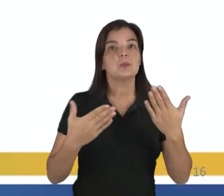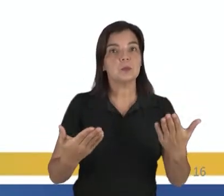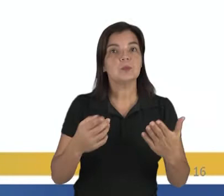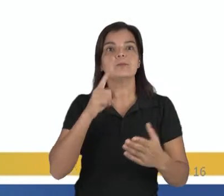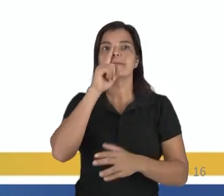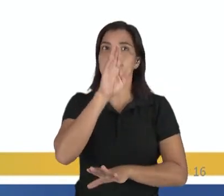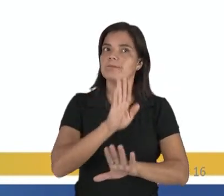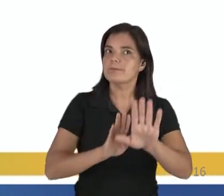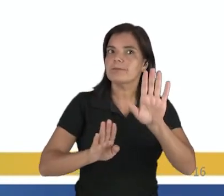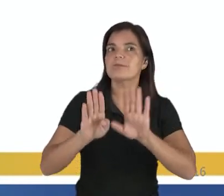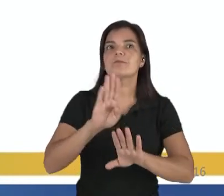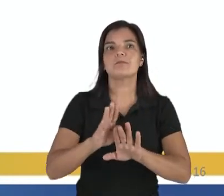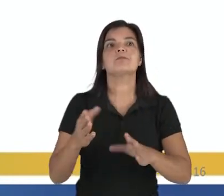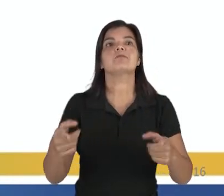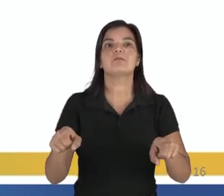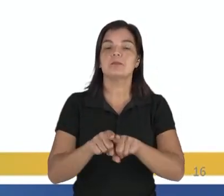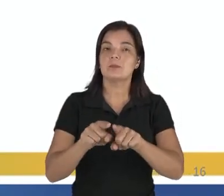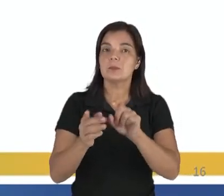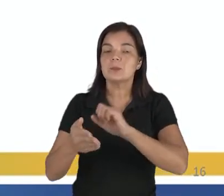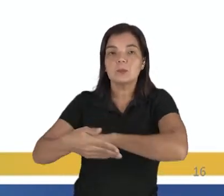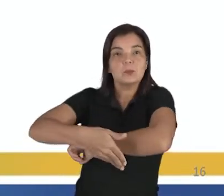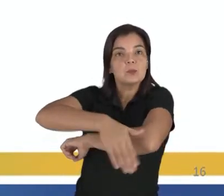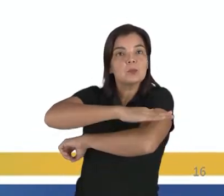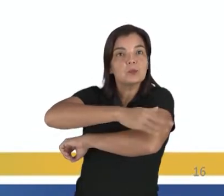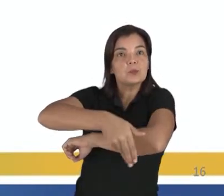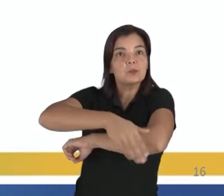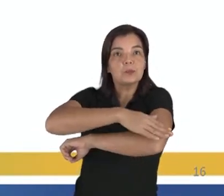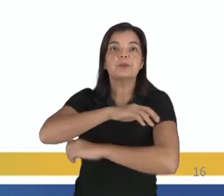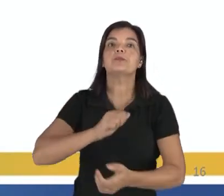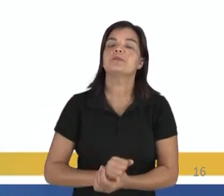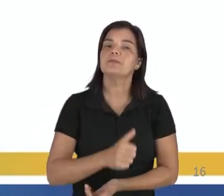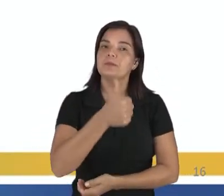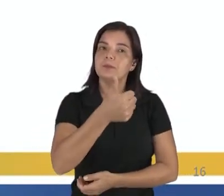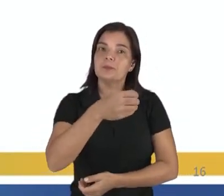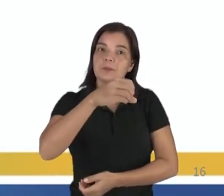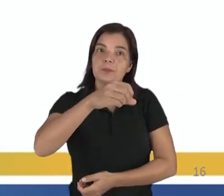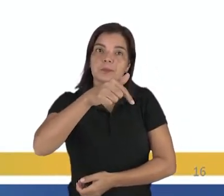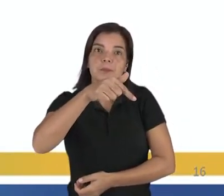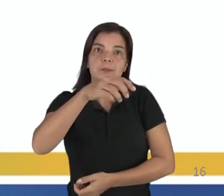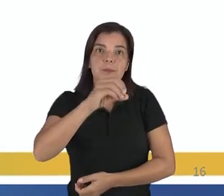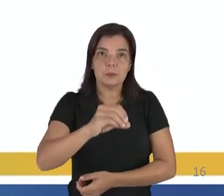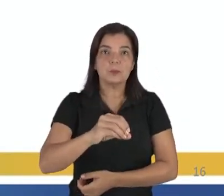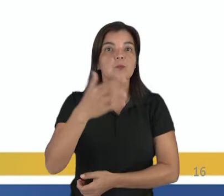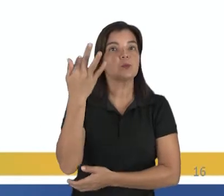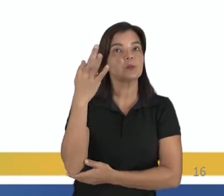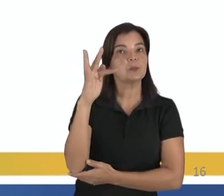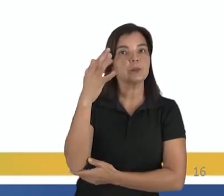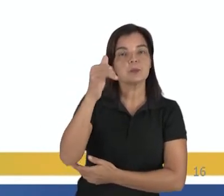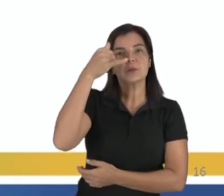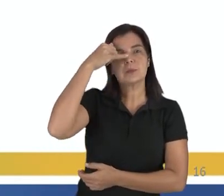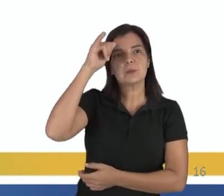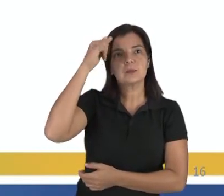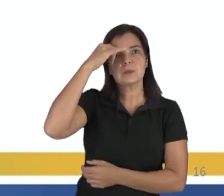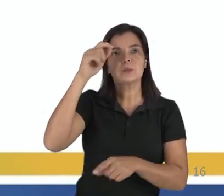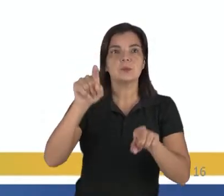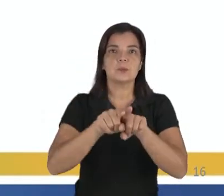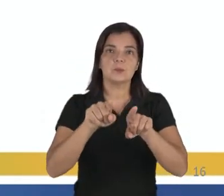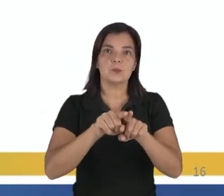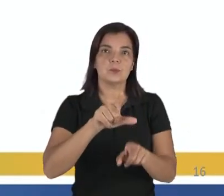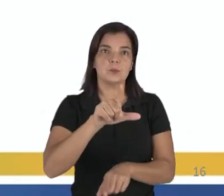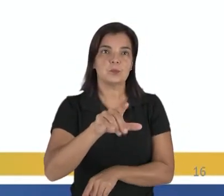físicos, quando há uma ameaça de perigo a cada curva. Em 1970, que os franceses inventaram o